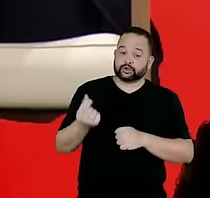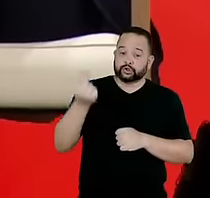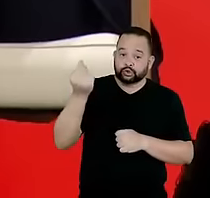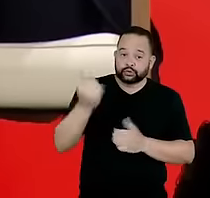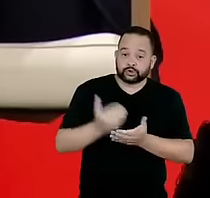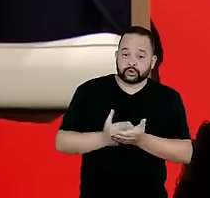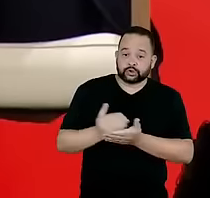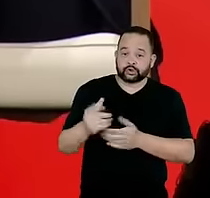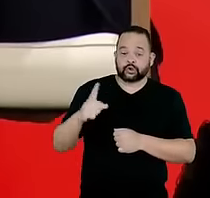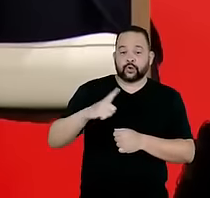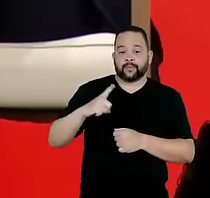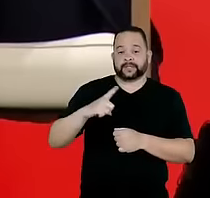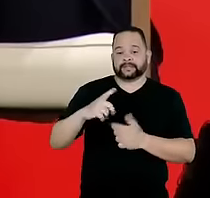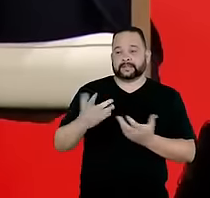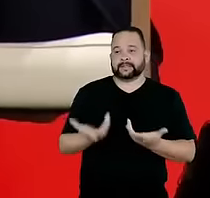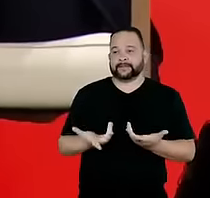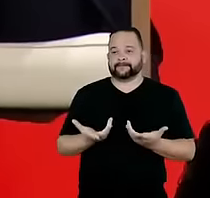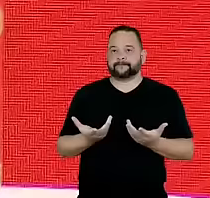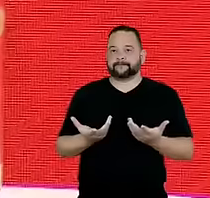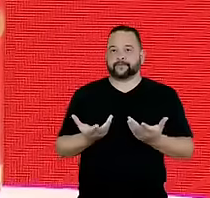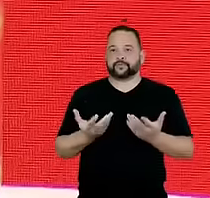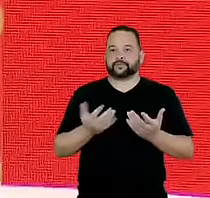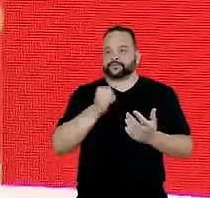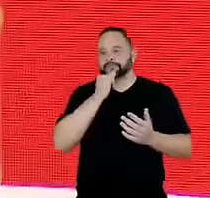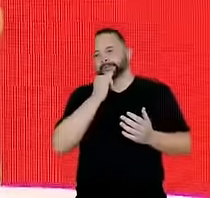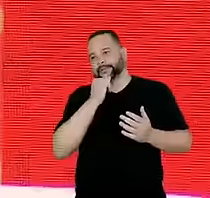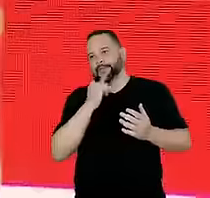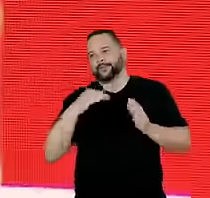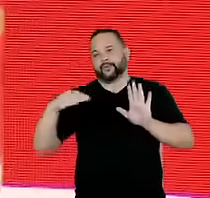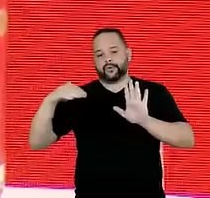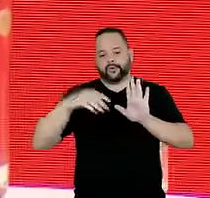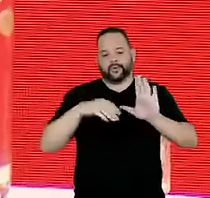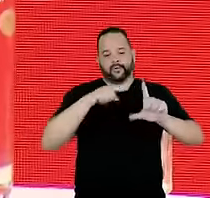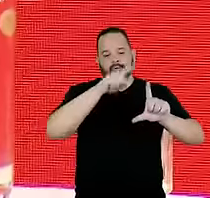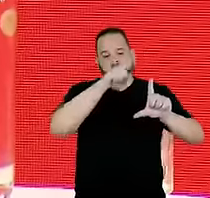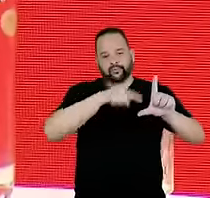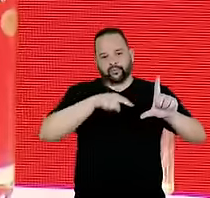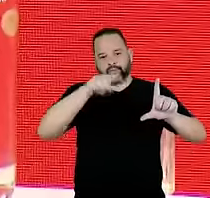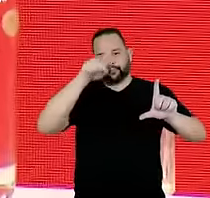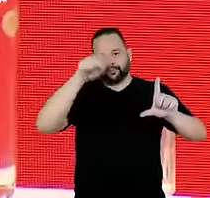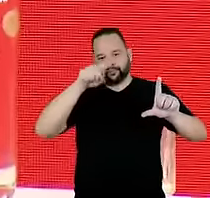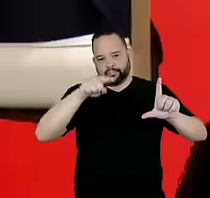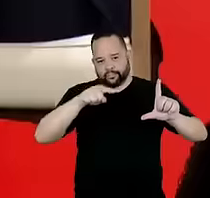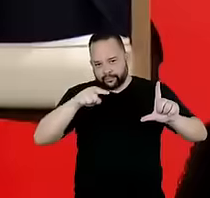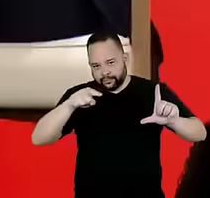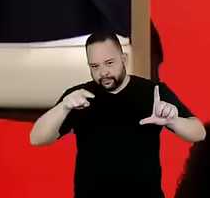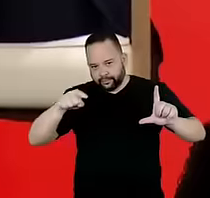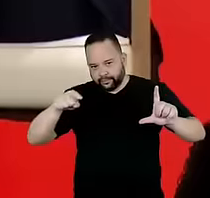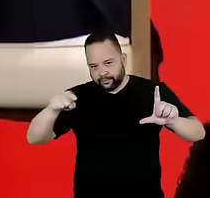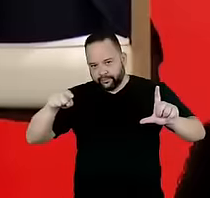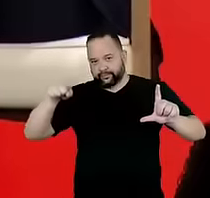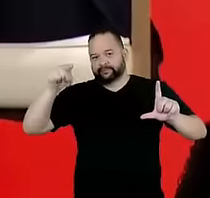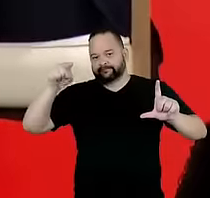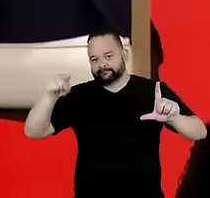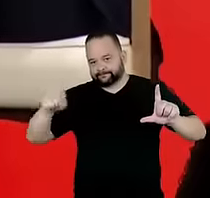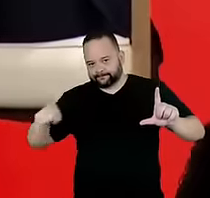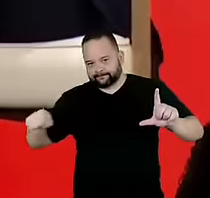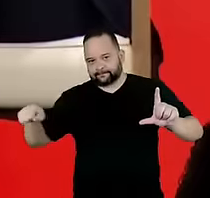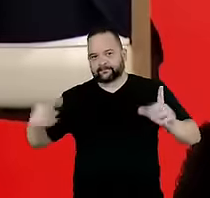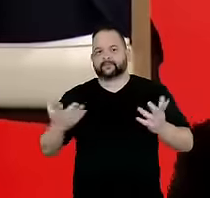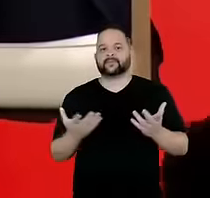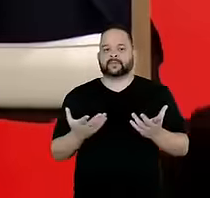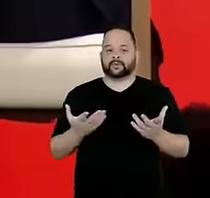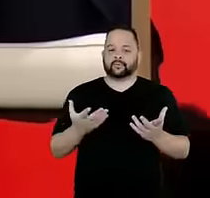juros onde a parte do meio da curva começa a cair mas a parte longa continua mais alta Esse é um cenário que para mundo emergente é bastante